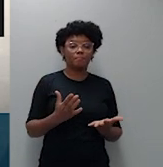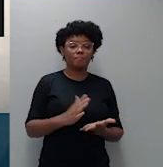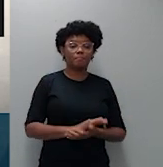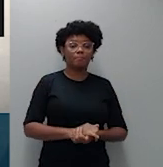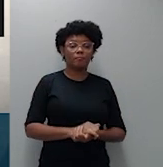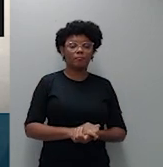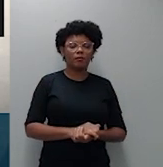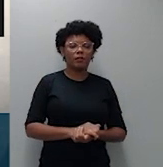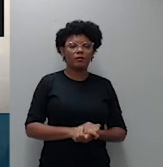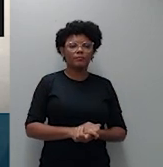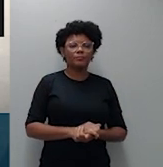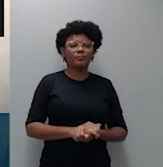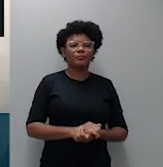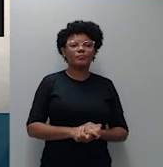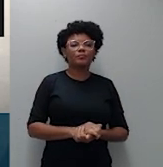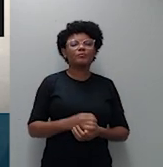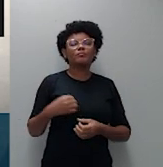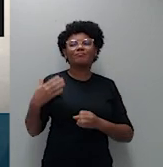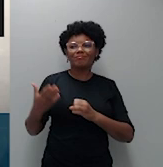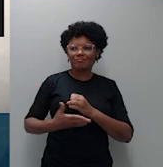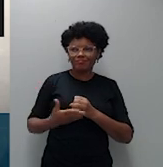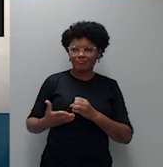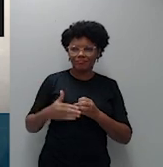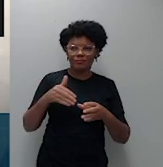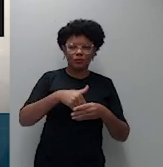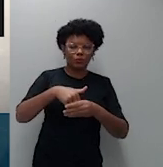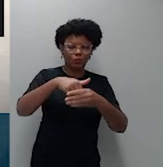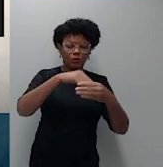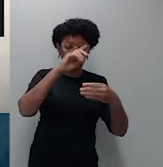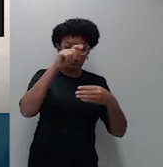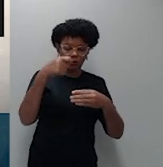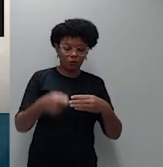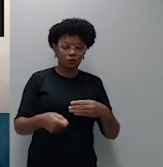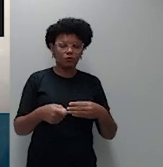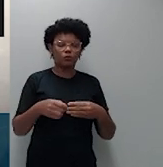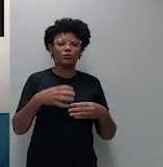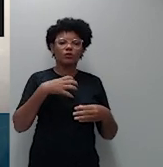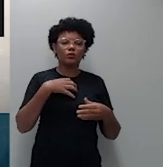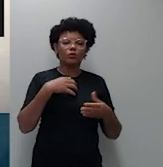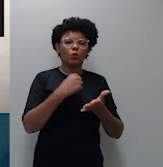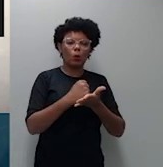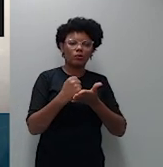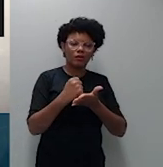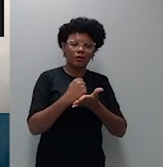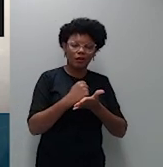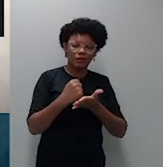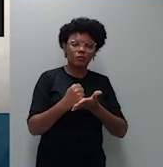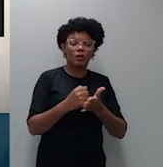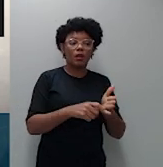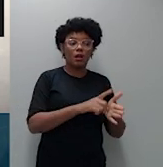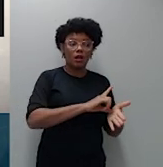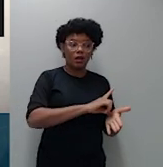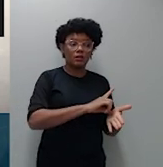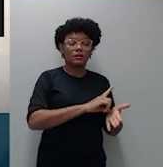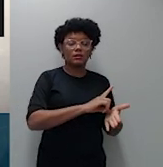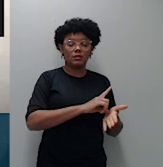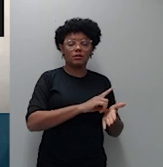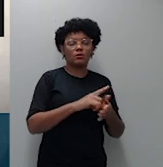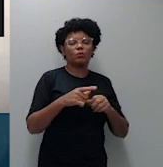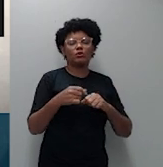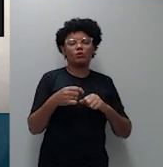os fundamentos do acórdão recorrido no sentido contrário do 43 da